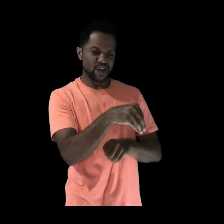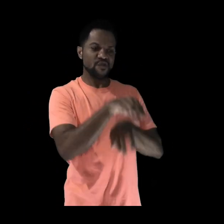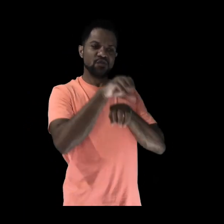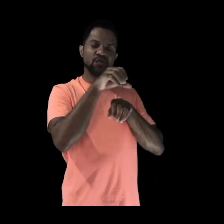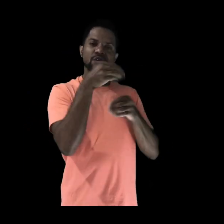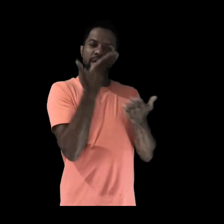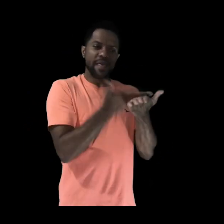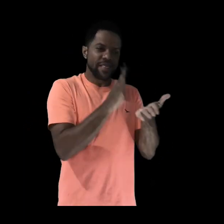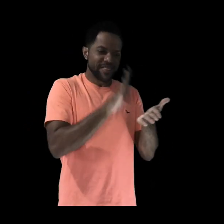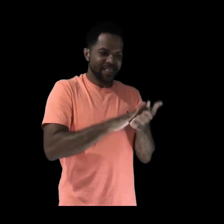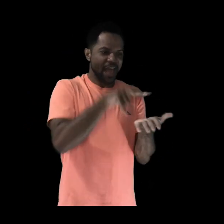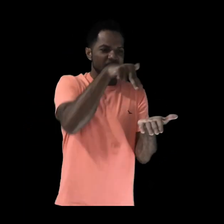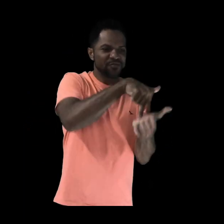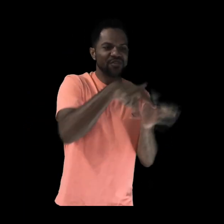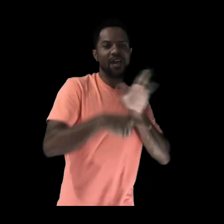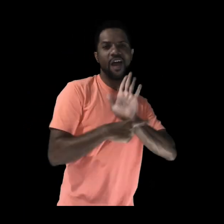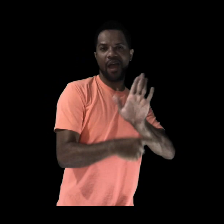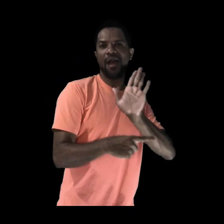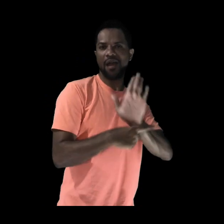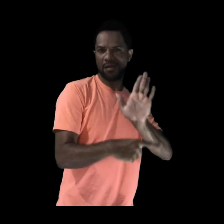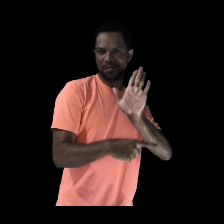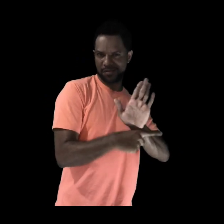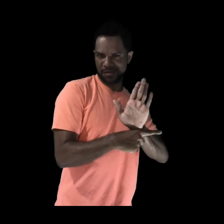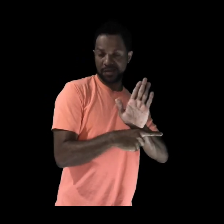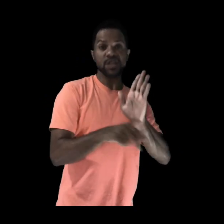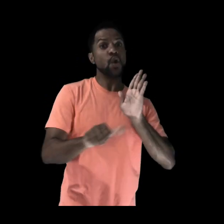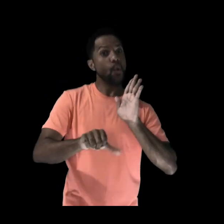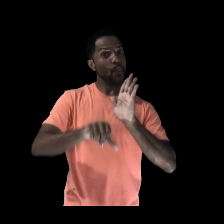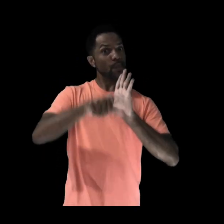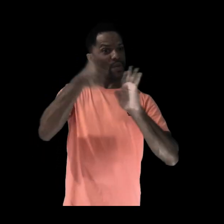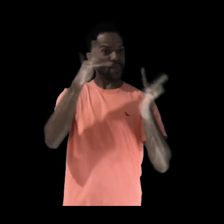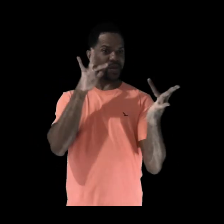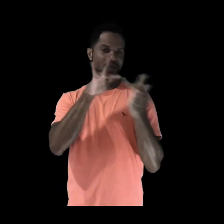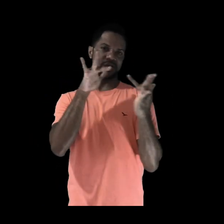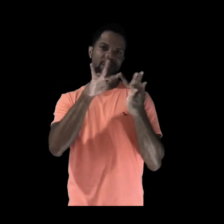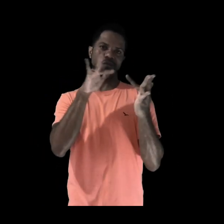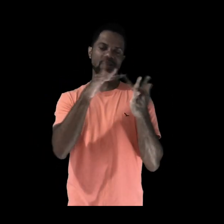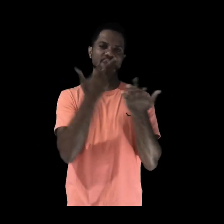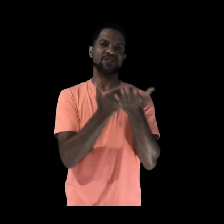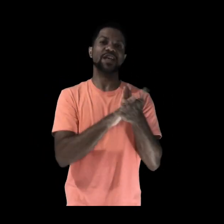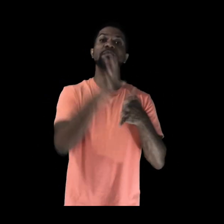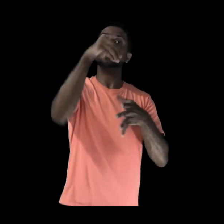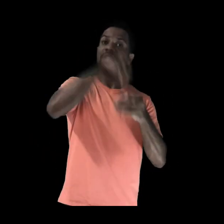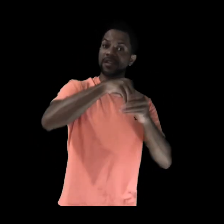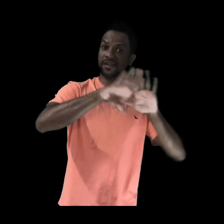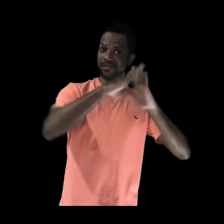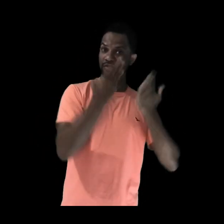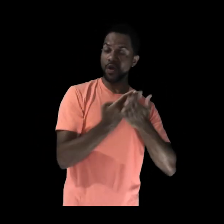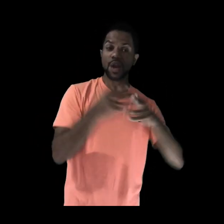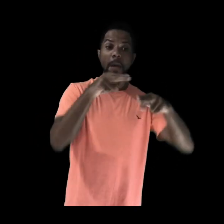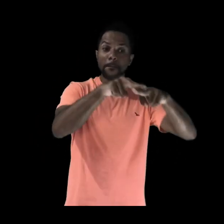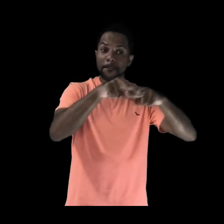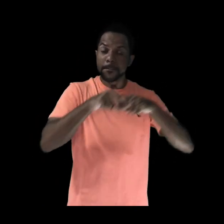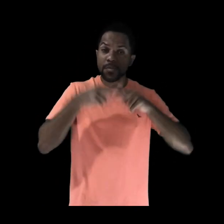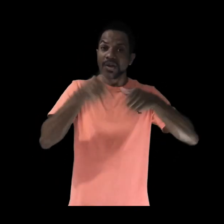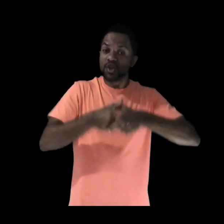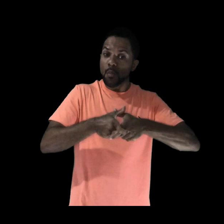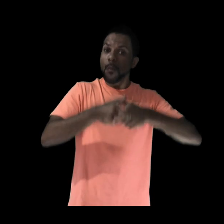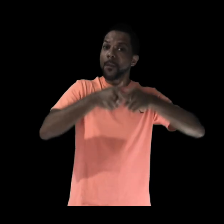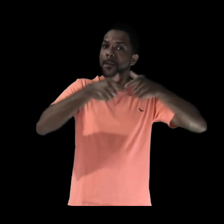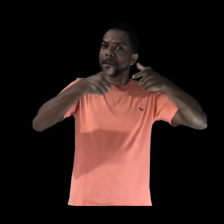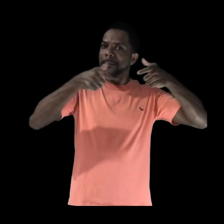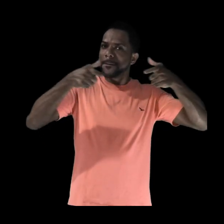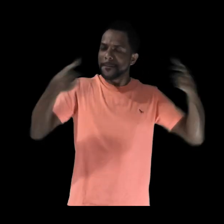língua atuavam como intérprete. Então, a primeira atuação institucional do intérprete foi na escola. Por isso que